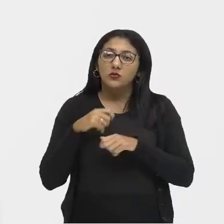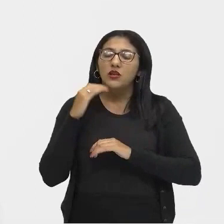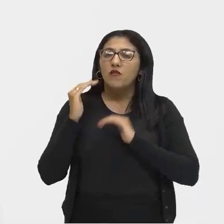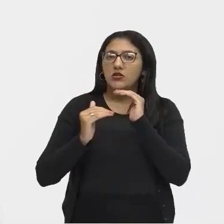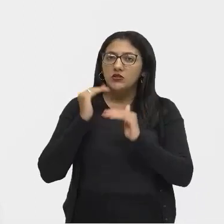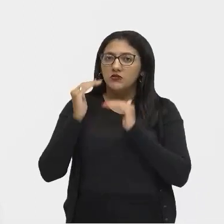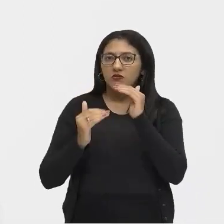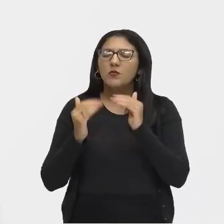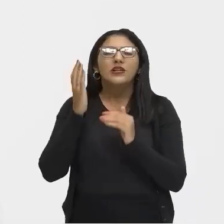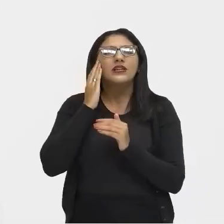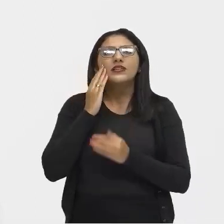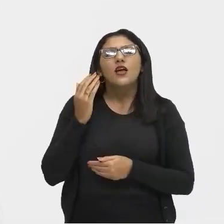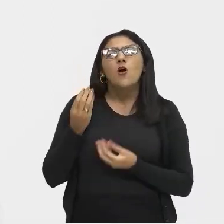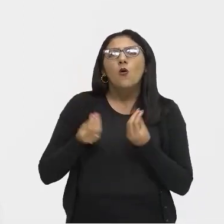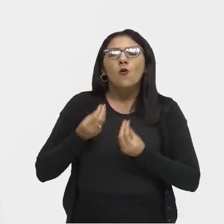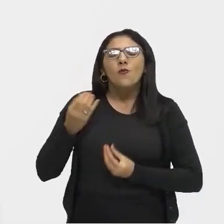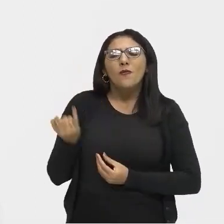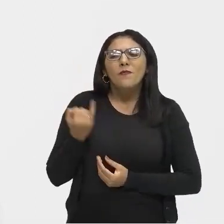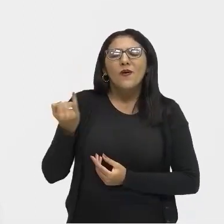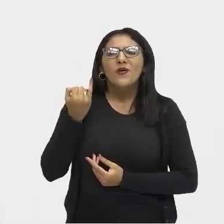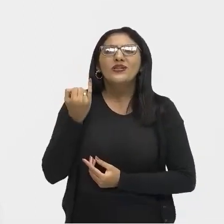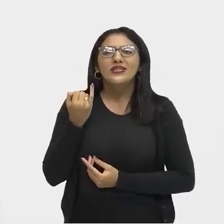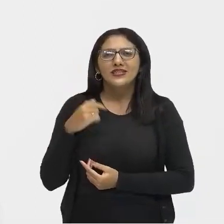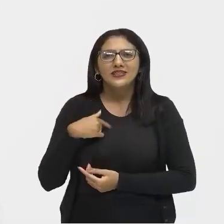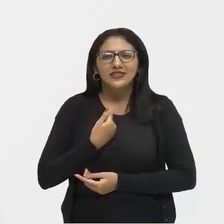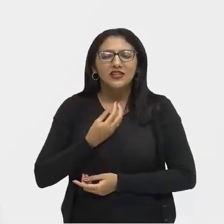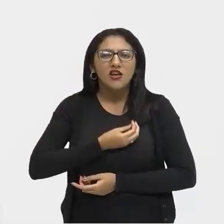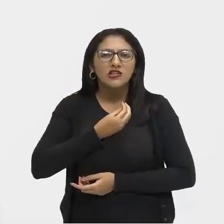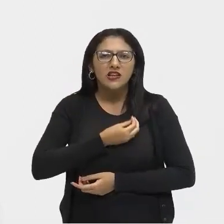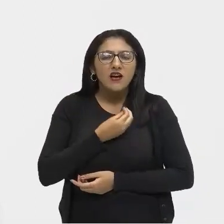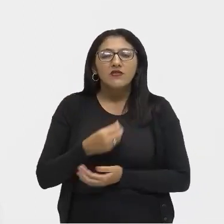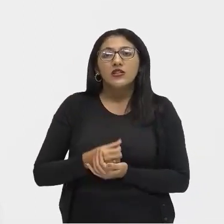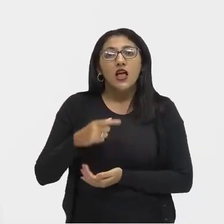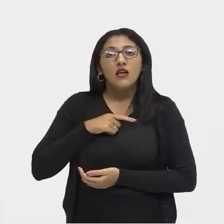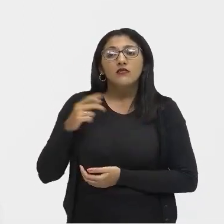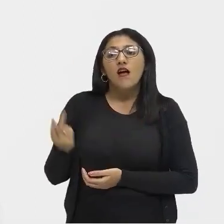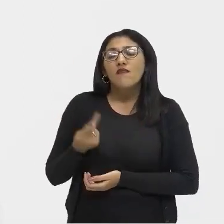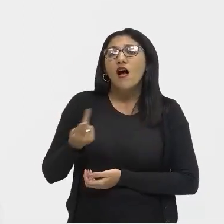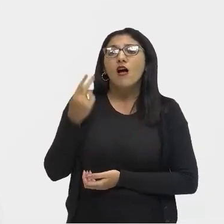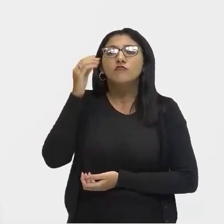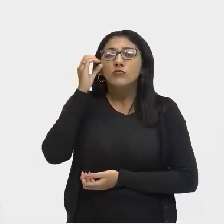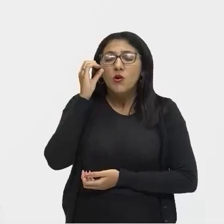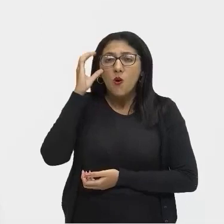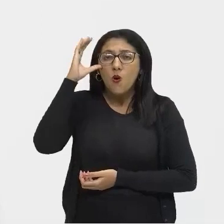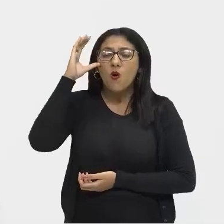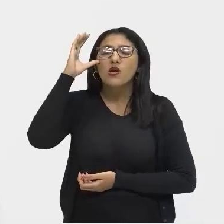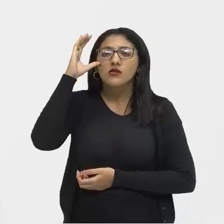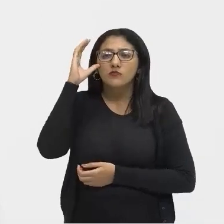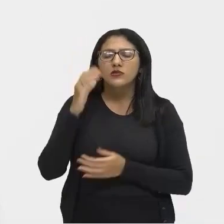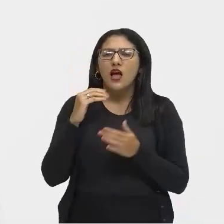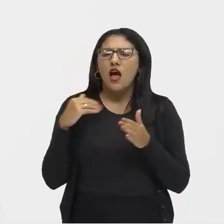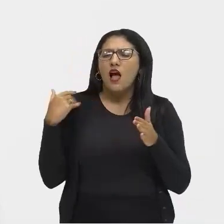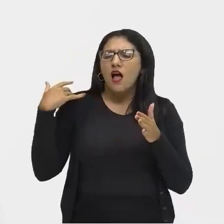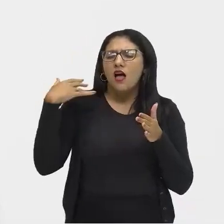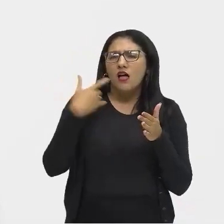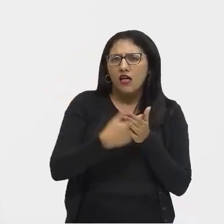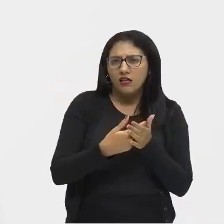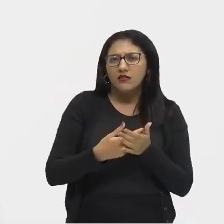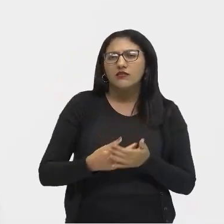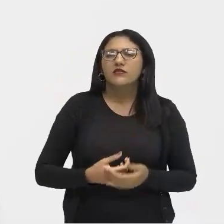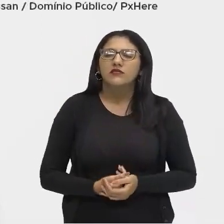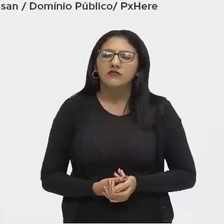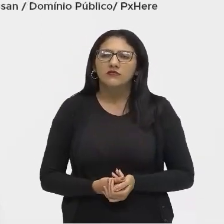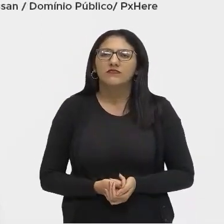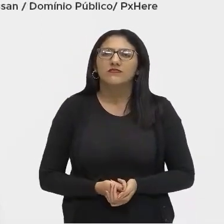a importância da nossa trajetória e valorizar o conhecimento adquirido até chegar aqui,